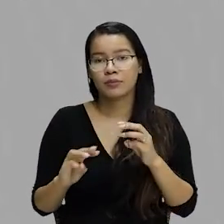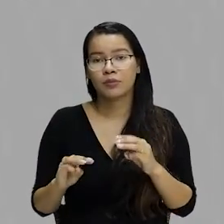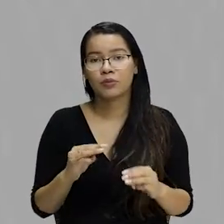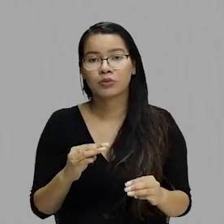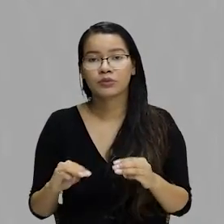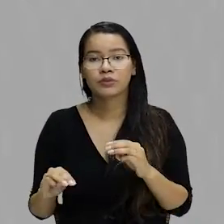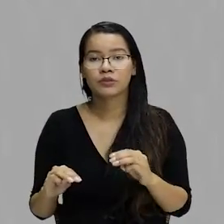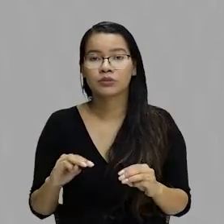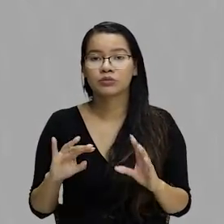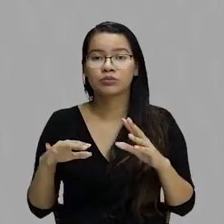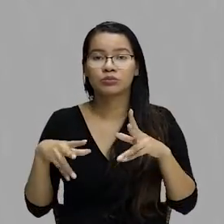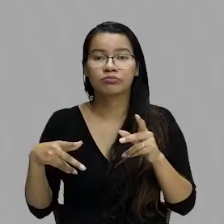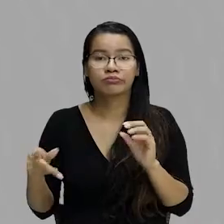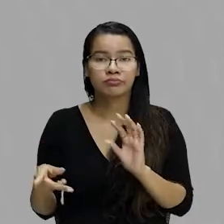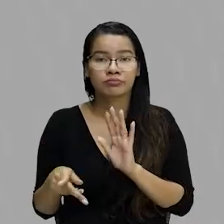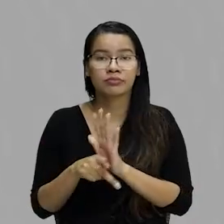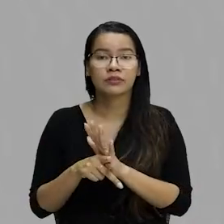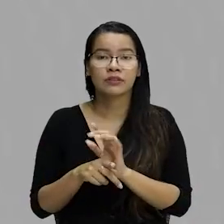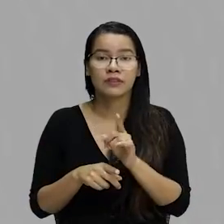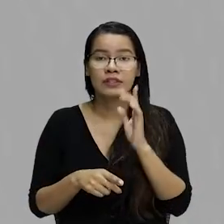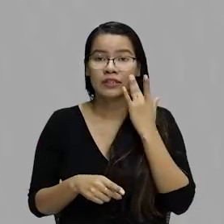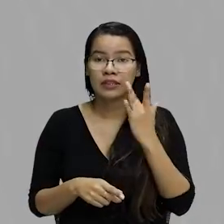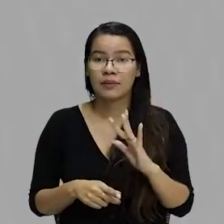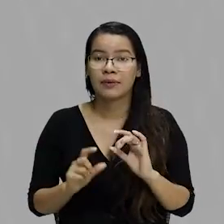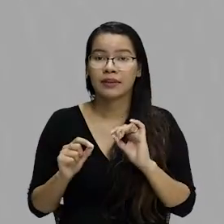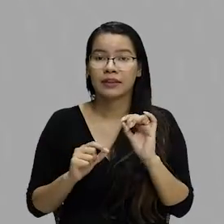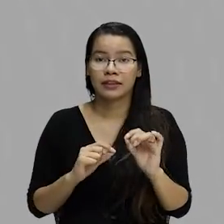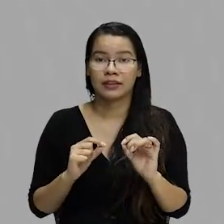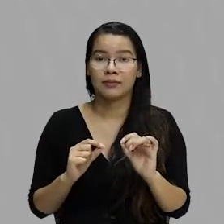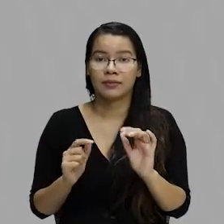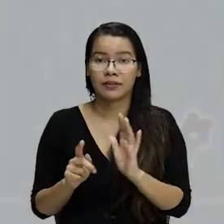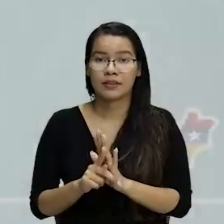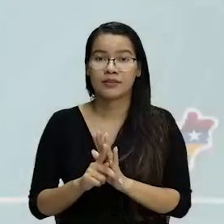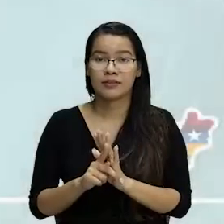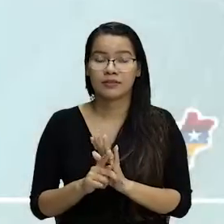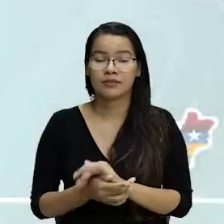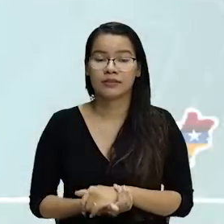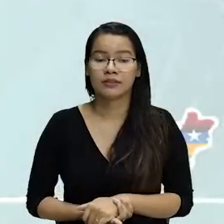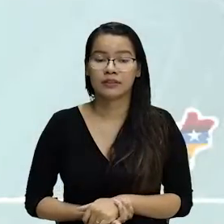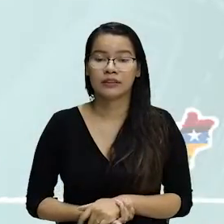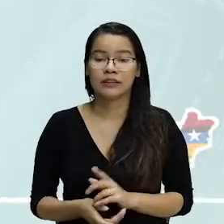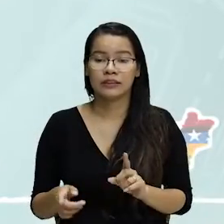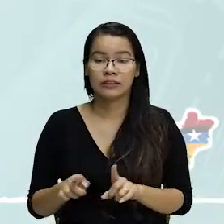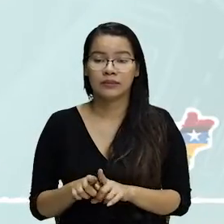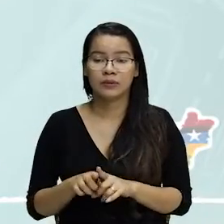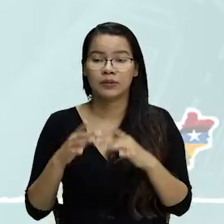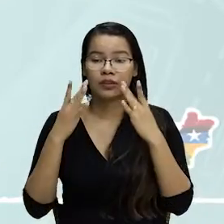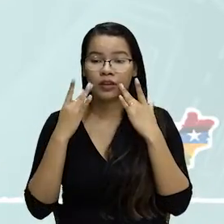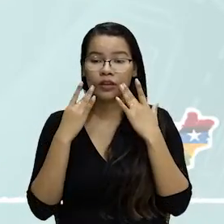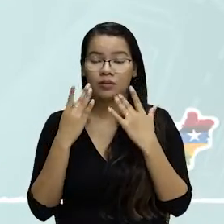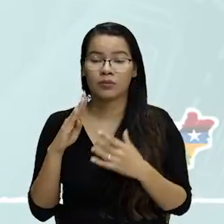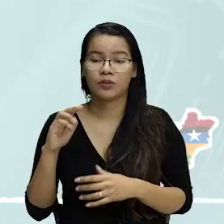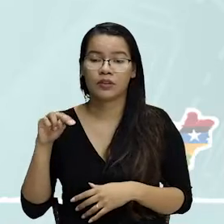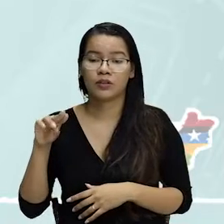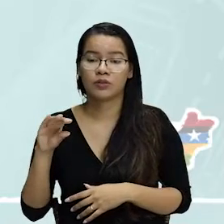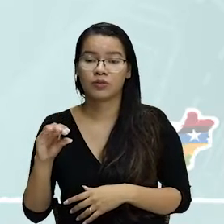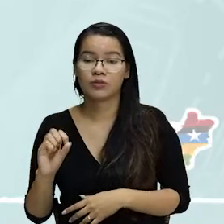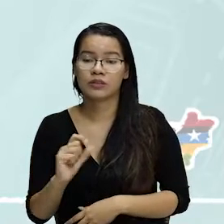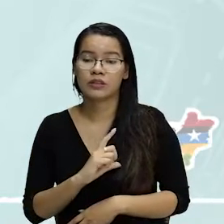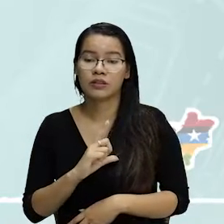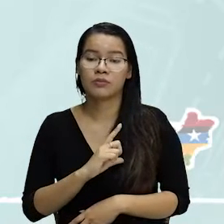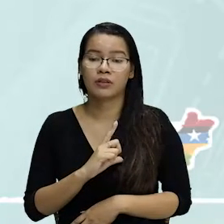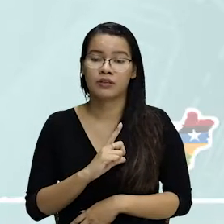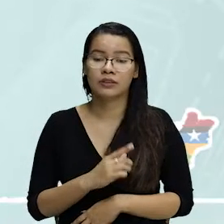né? E aí, não sei se vocês sabem, é patrimônio imaterial, porque eu adoro falar isso. O teatro de bonecos tem uma dramaturgia diferente que muita